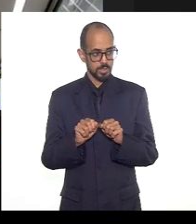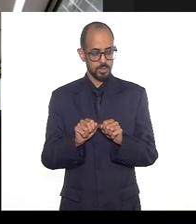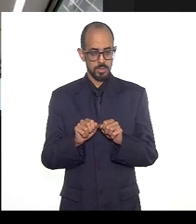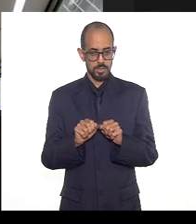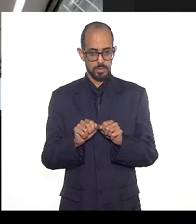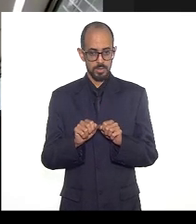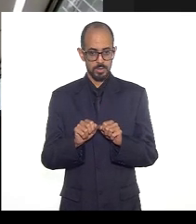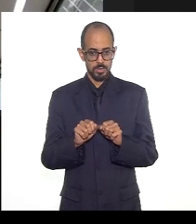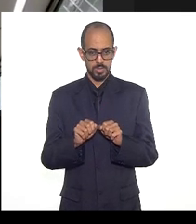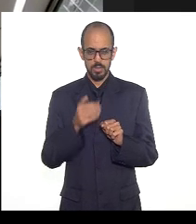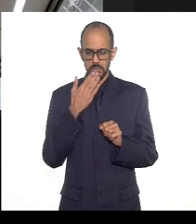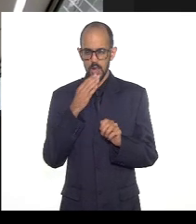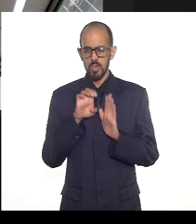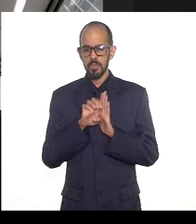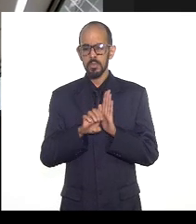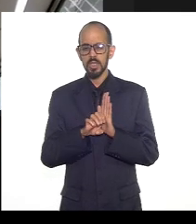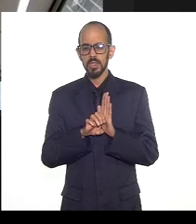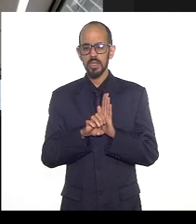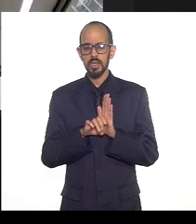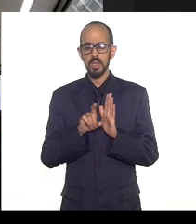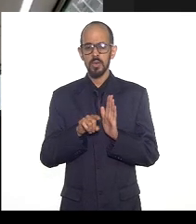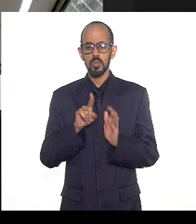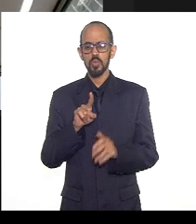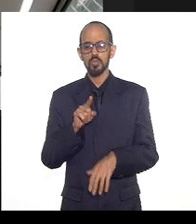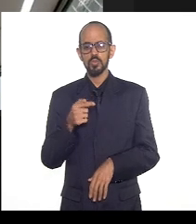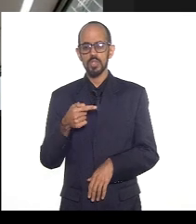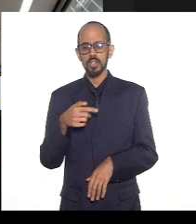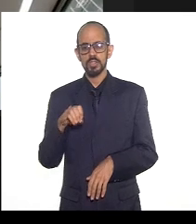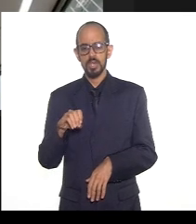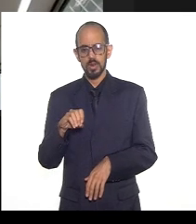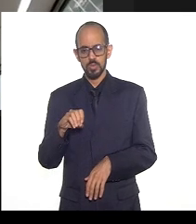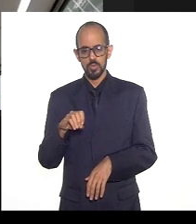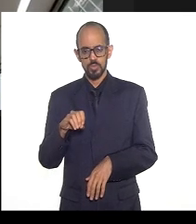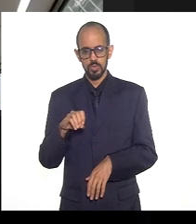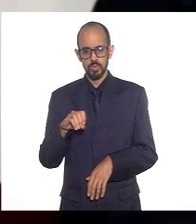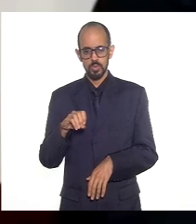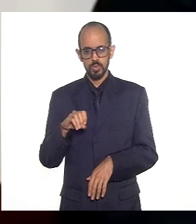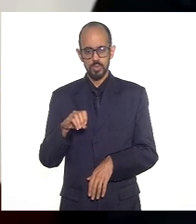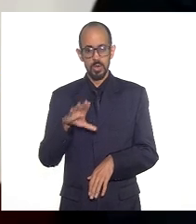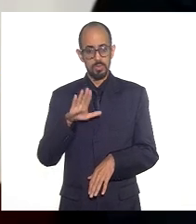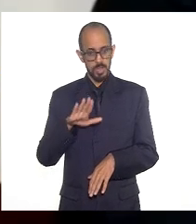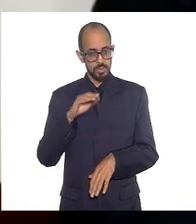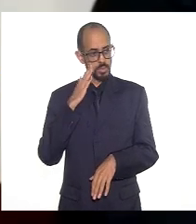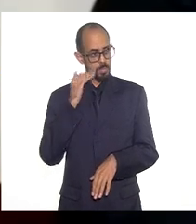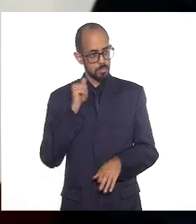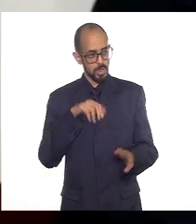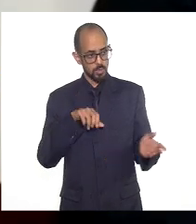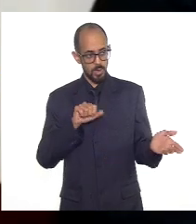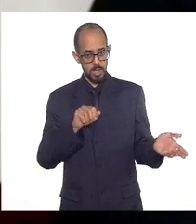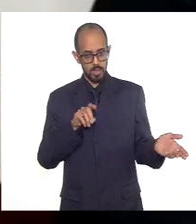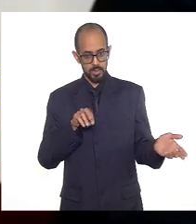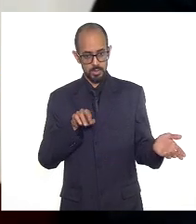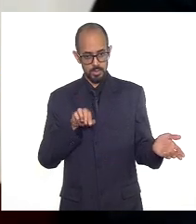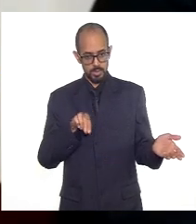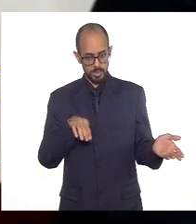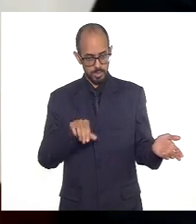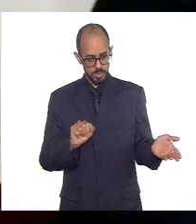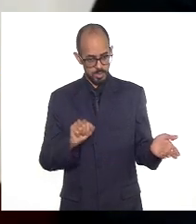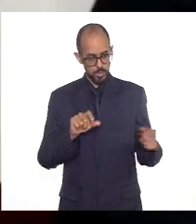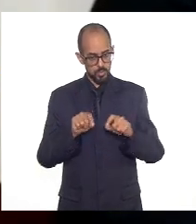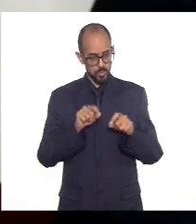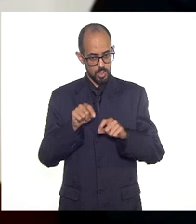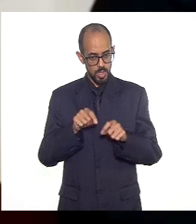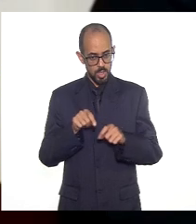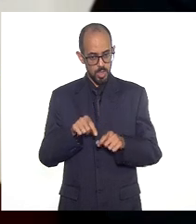Qual é a emenda, presidente? Emenda 170. Sabendo, Adriana, que o Novo tem dois deputados, não poderia fazer destaque. Quero fazer, propor